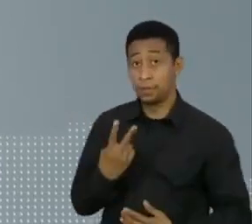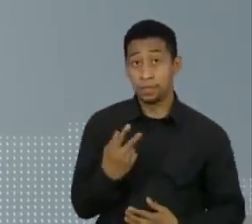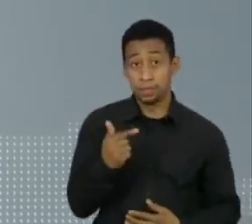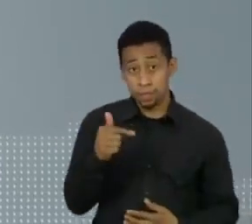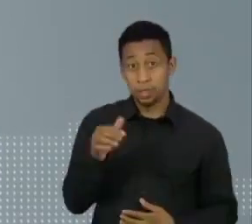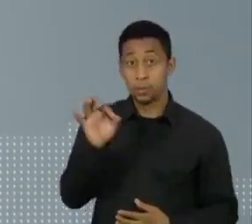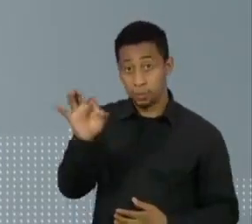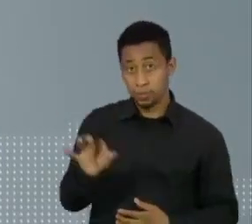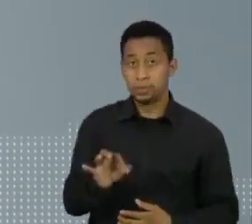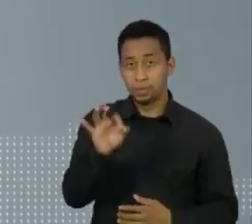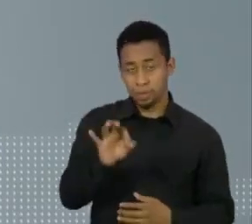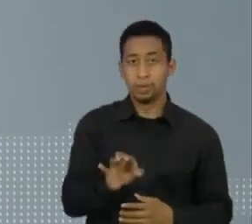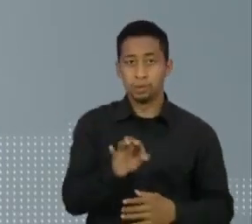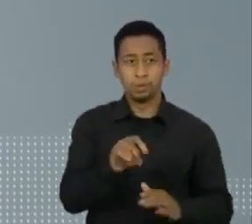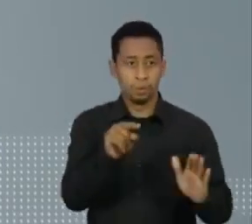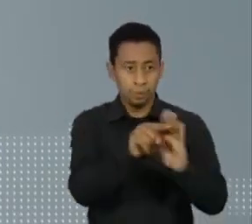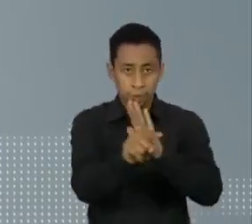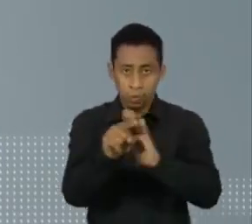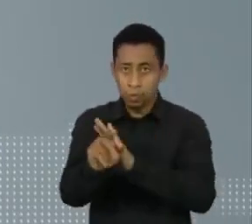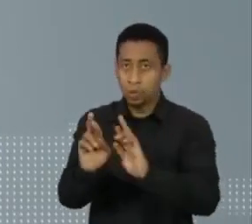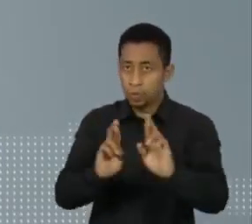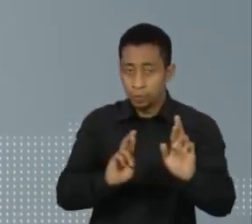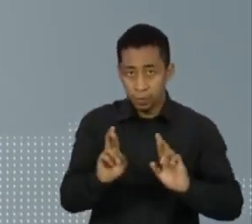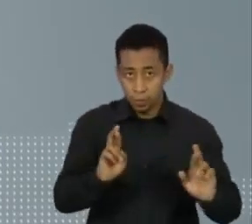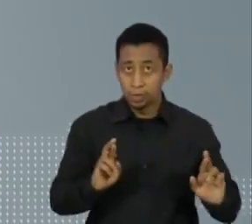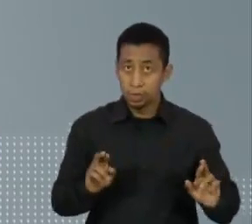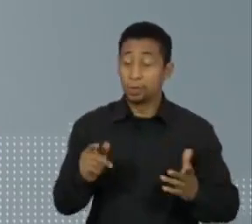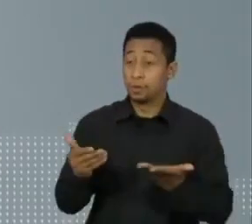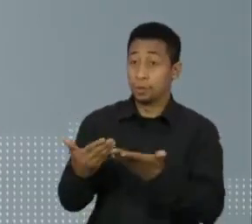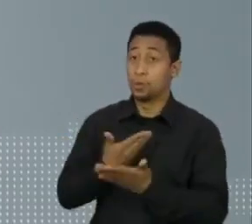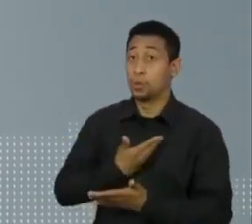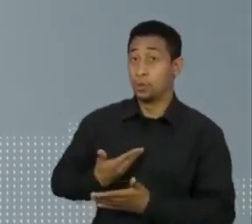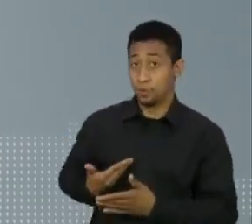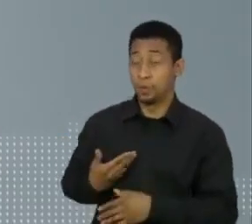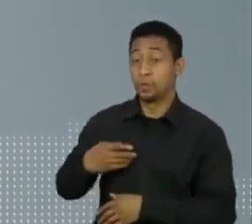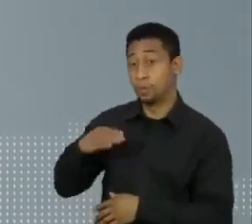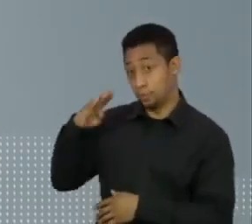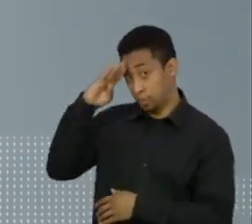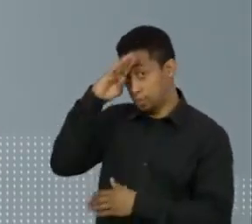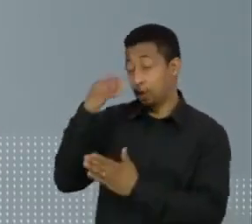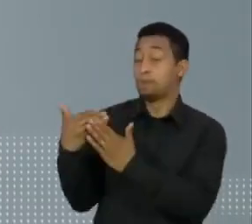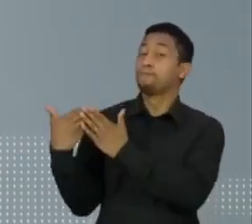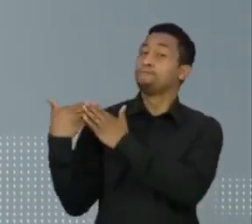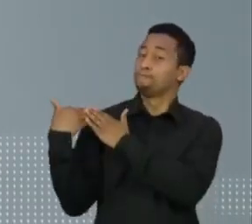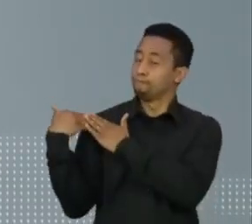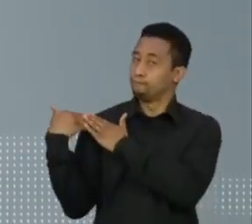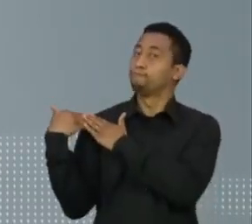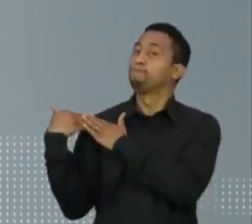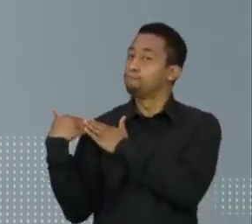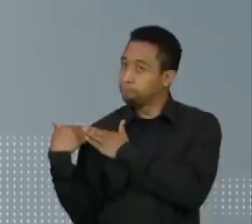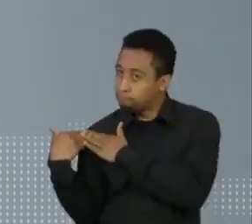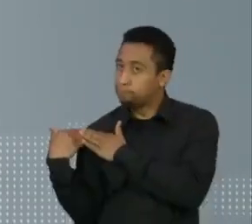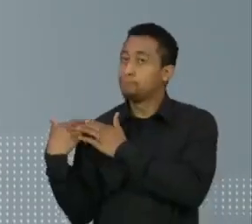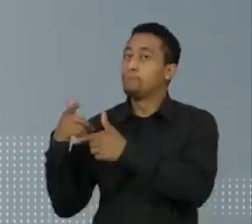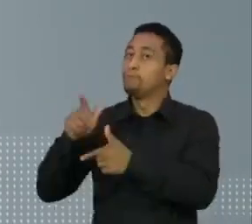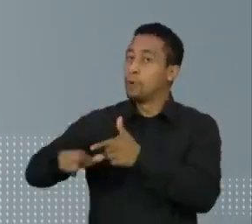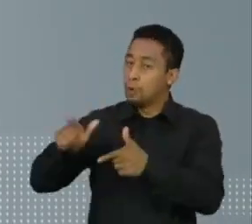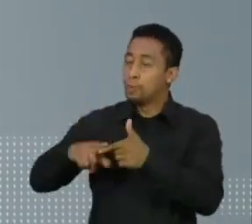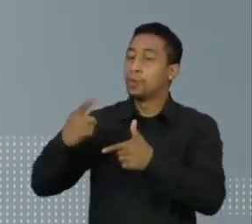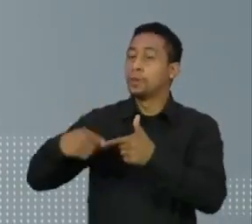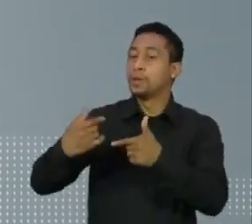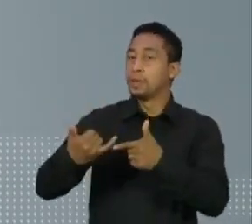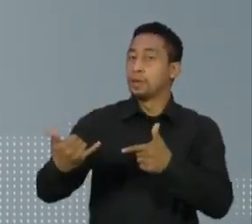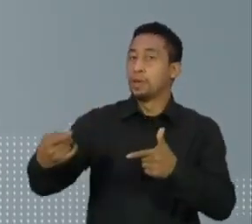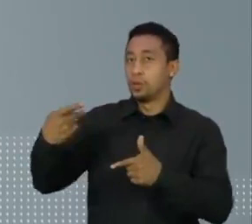cento dos entrevistados consideram que o governo do presidente Jair bolsonaro tem muita responsabilidade pela crise energética